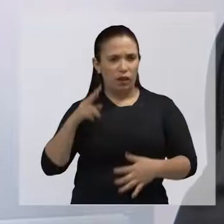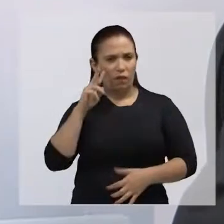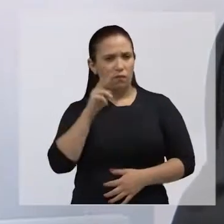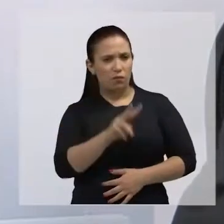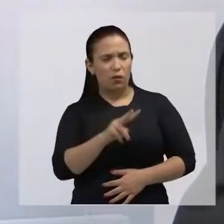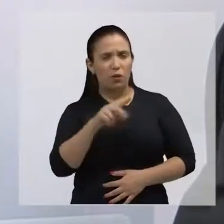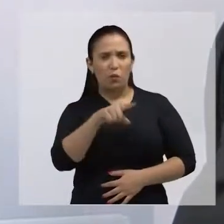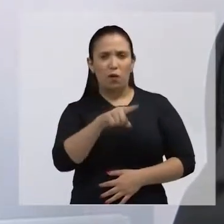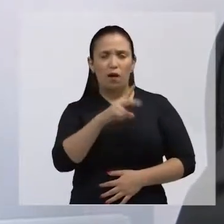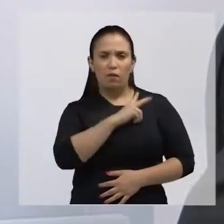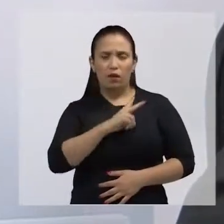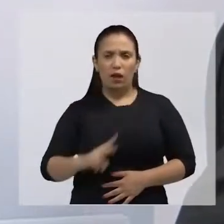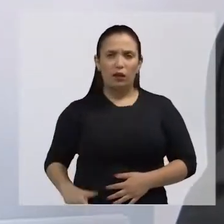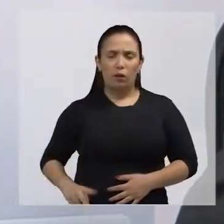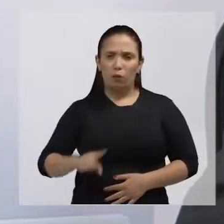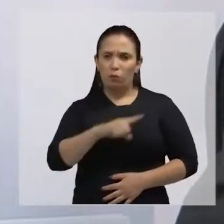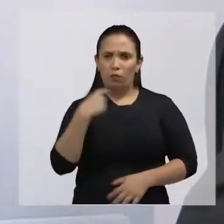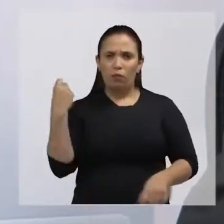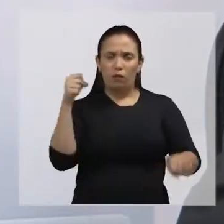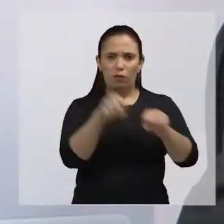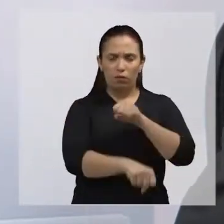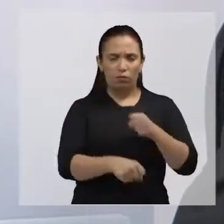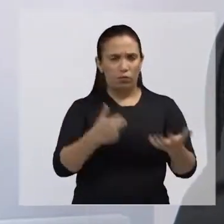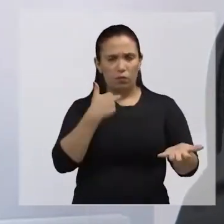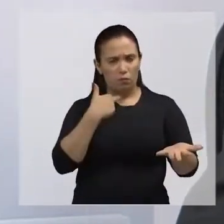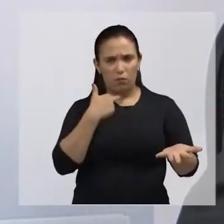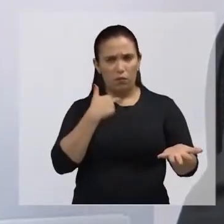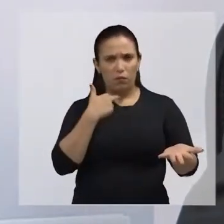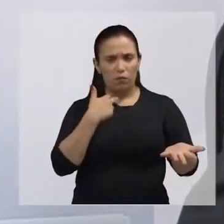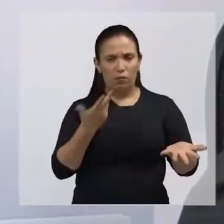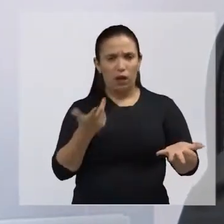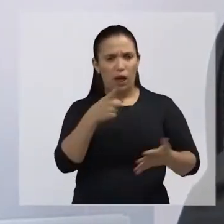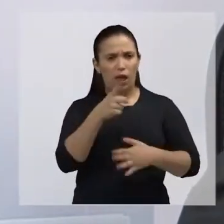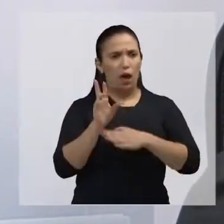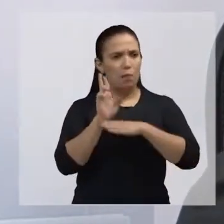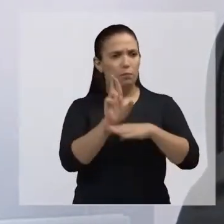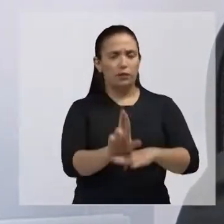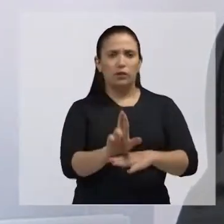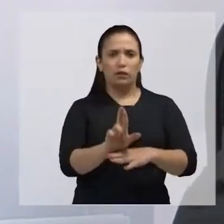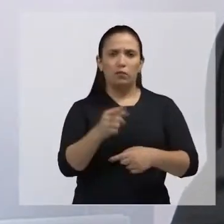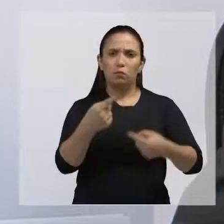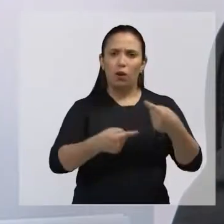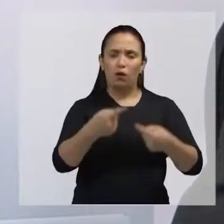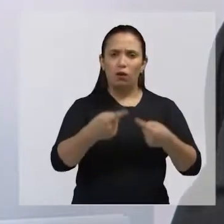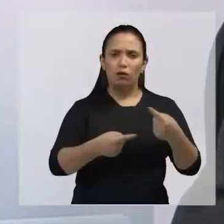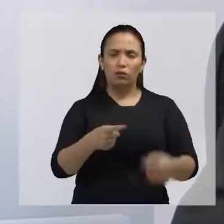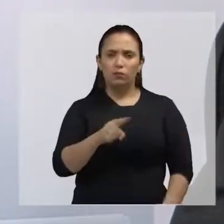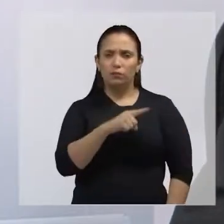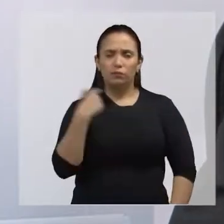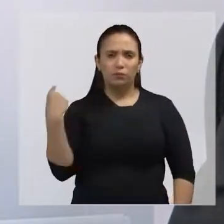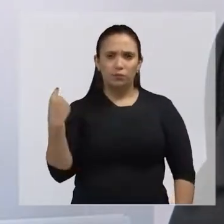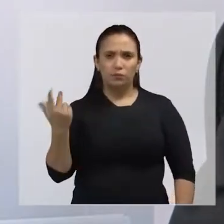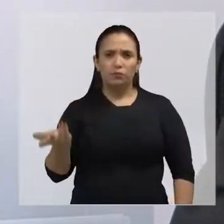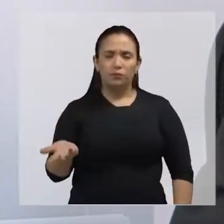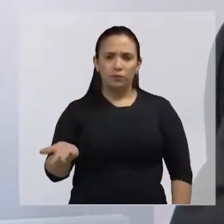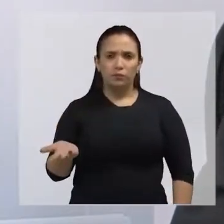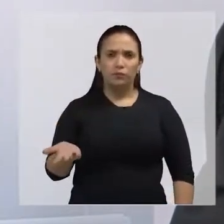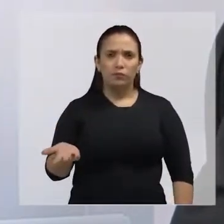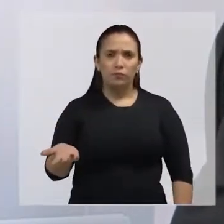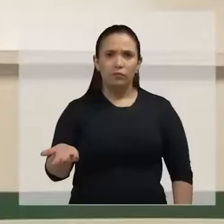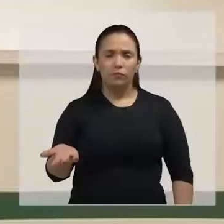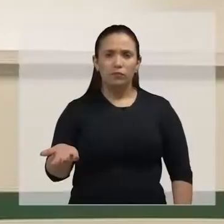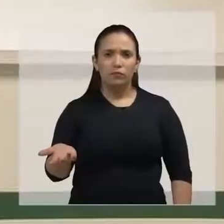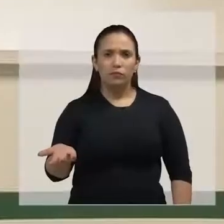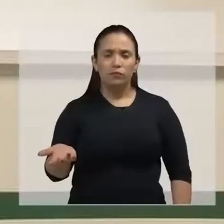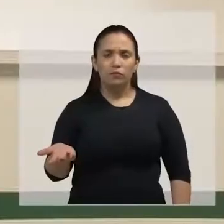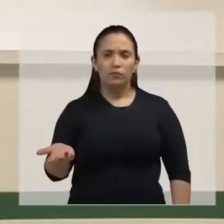natural, inadmissível num país civilizado uma representante popular morrer da forma como ela foi. Esse sim é um atentado à democracia. Está